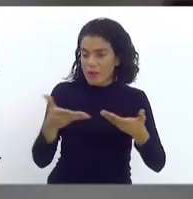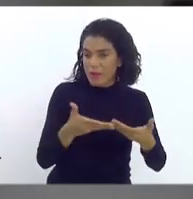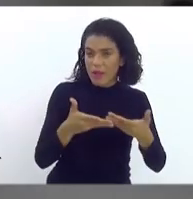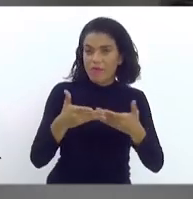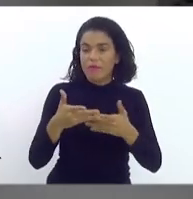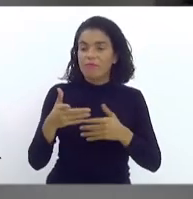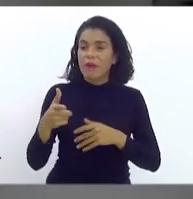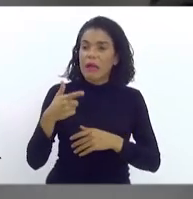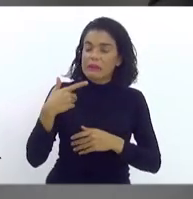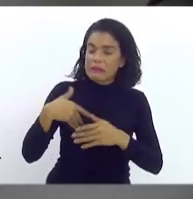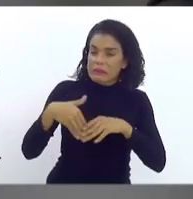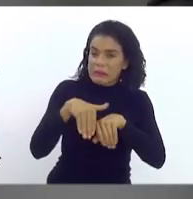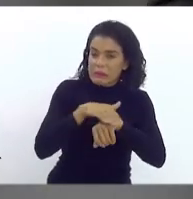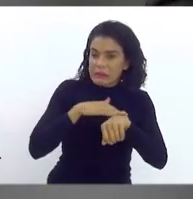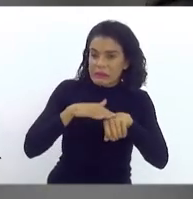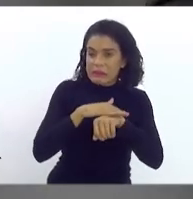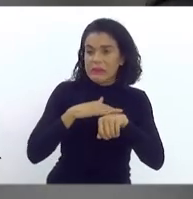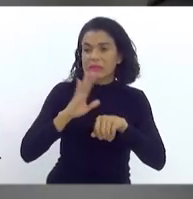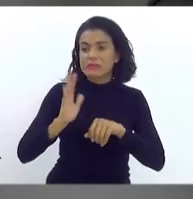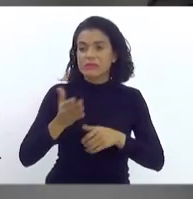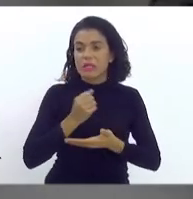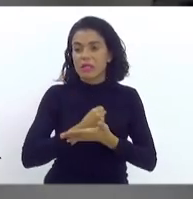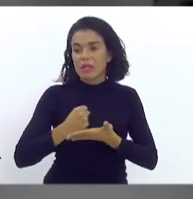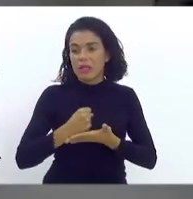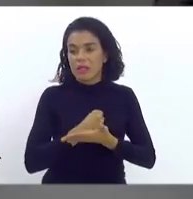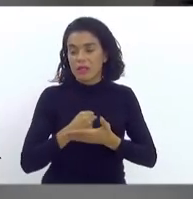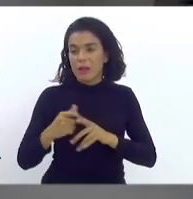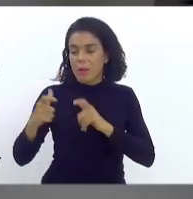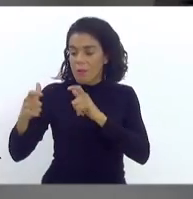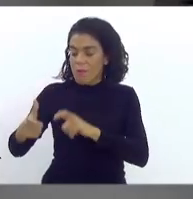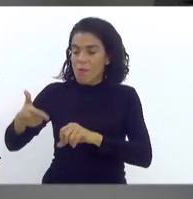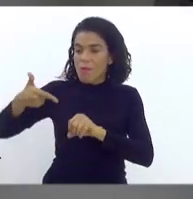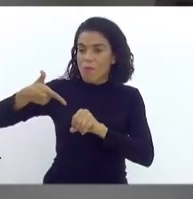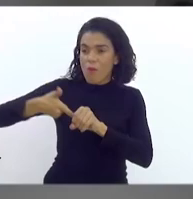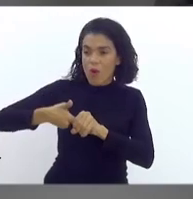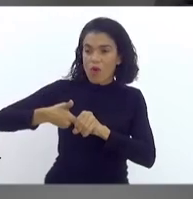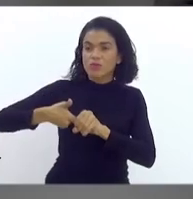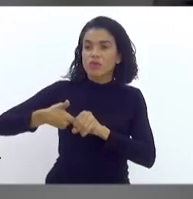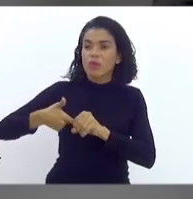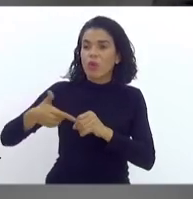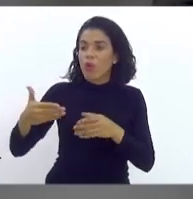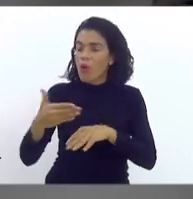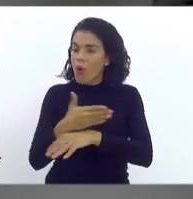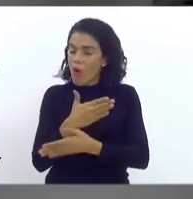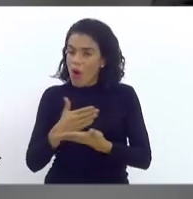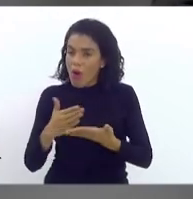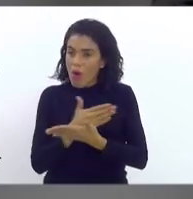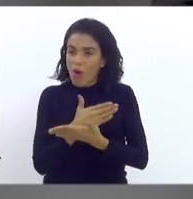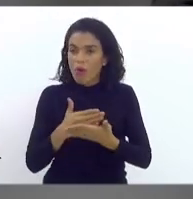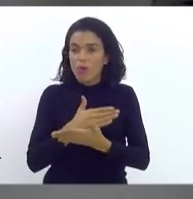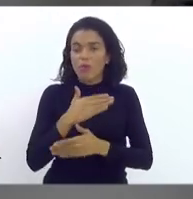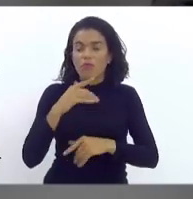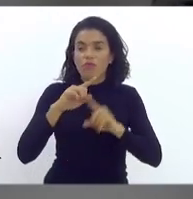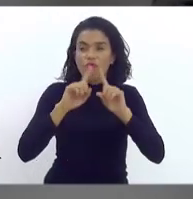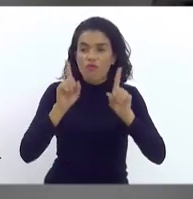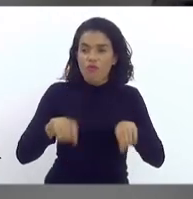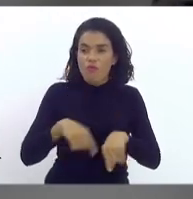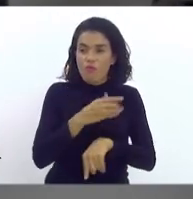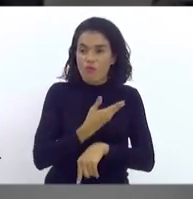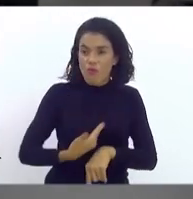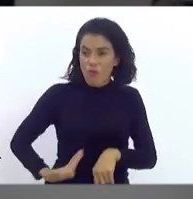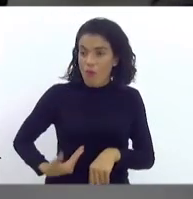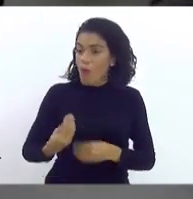esclarecer se já tratou concessão de postos diretamente com alguns agentes públicos e como ela aborda